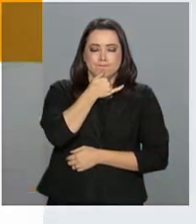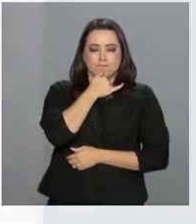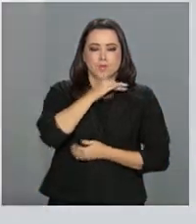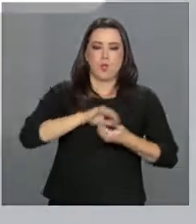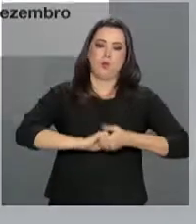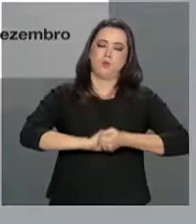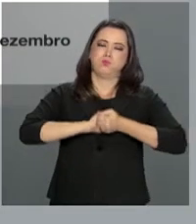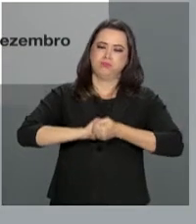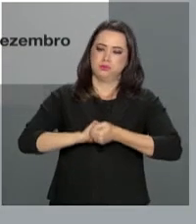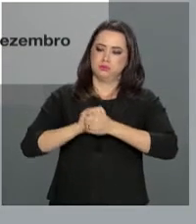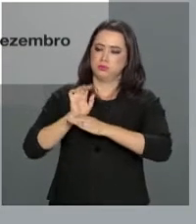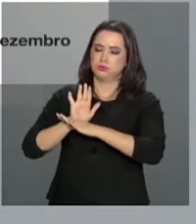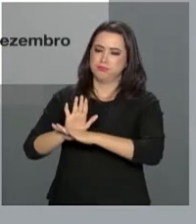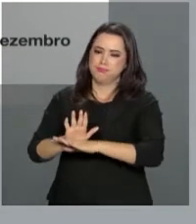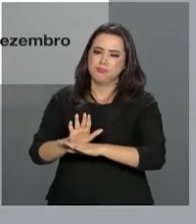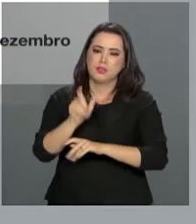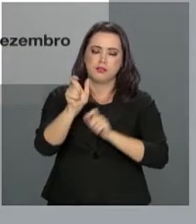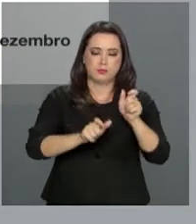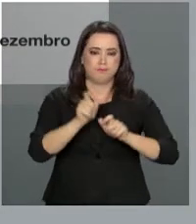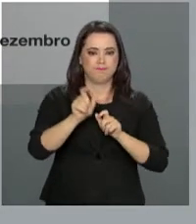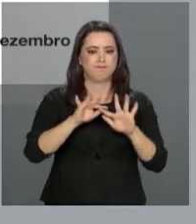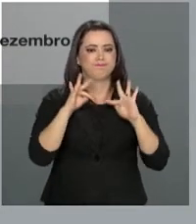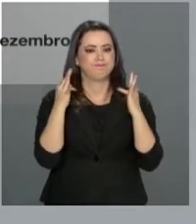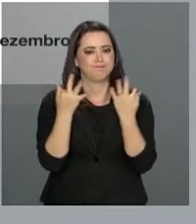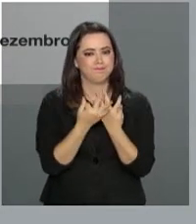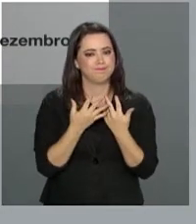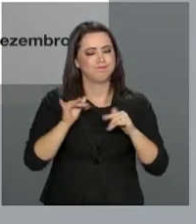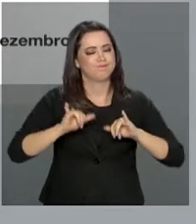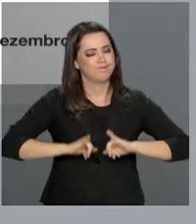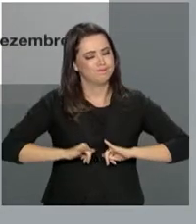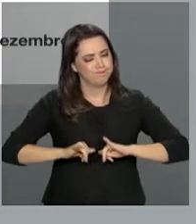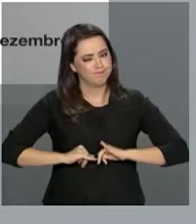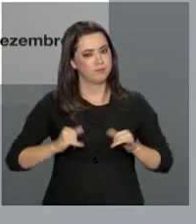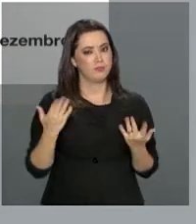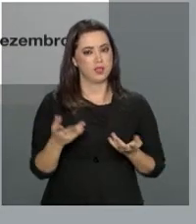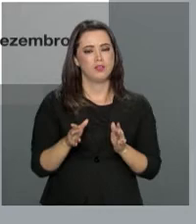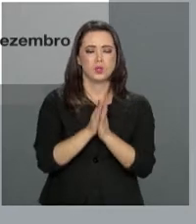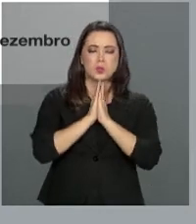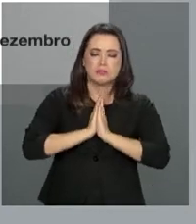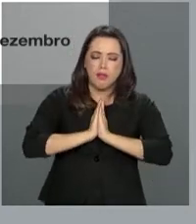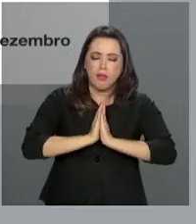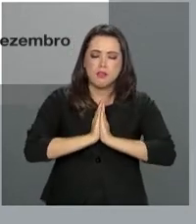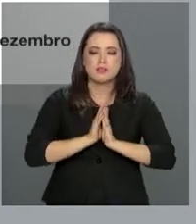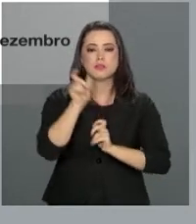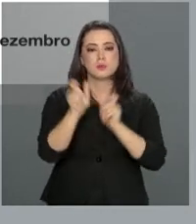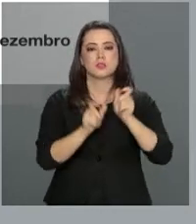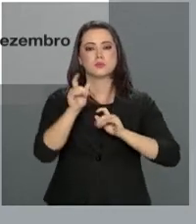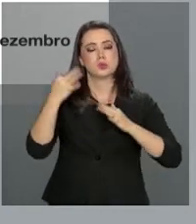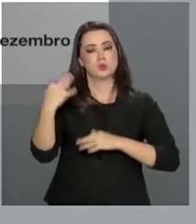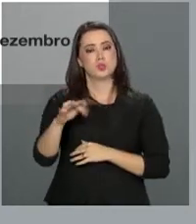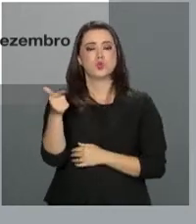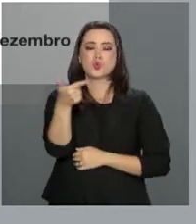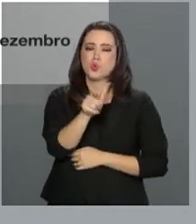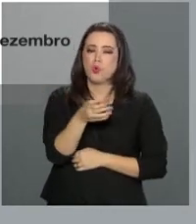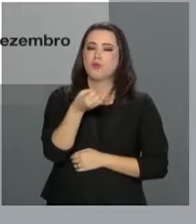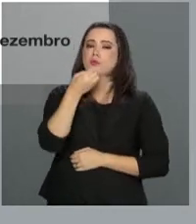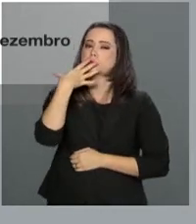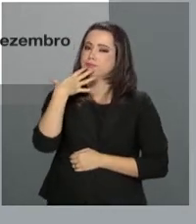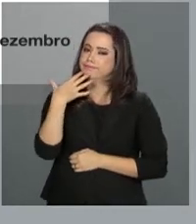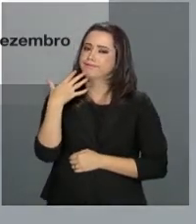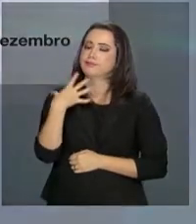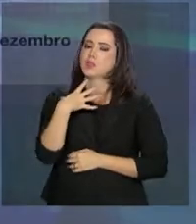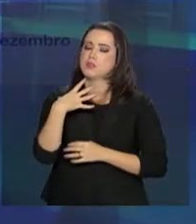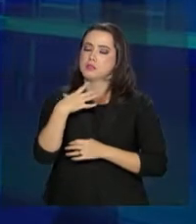condolências aos familiares das vítimas o presidente disse ainda que está rezando para que os feridos tenham rápida recuperação